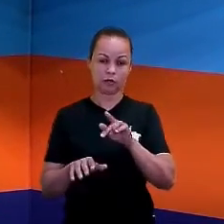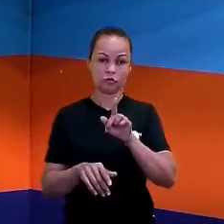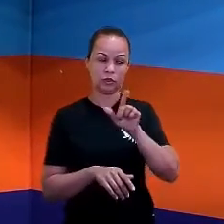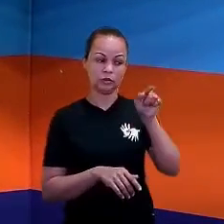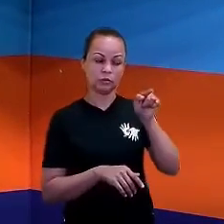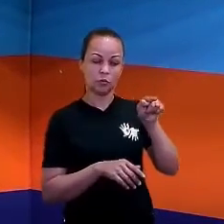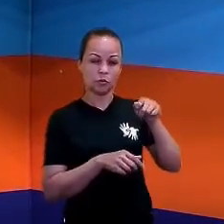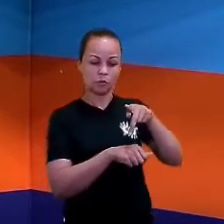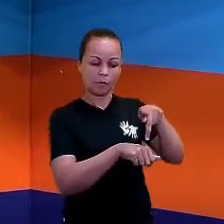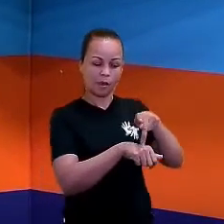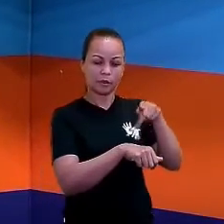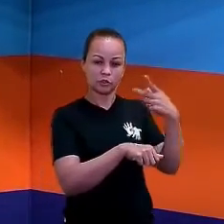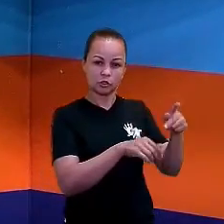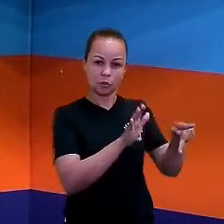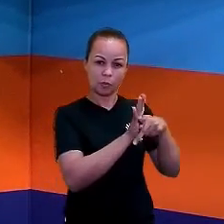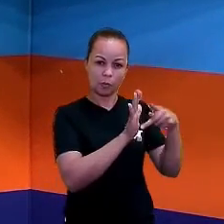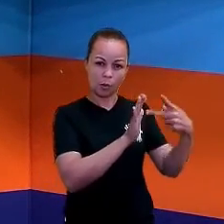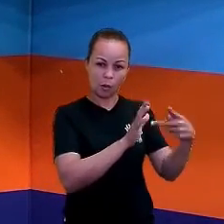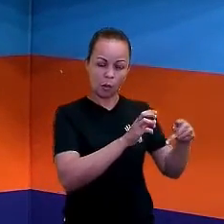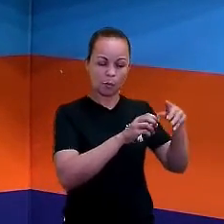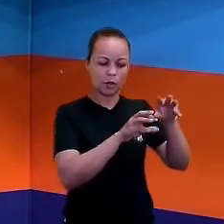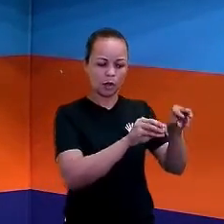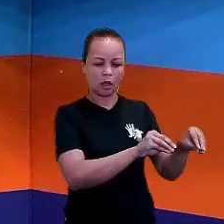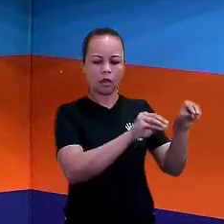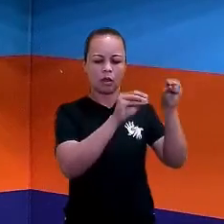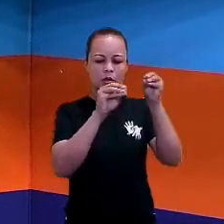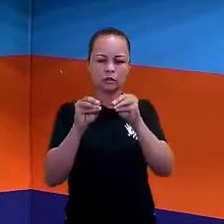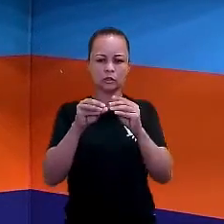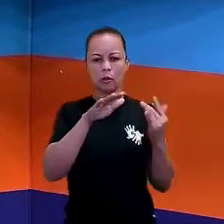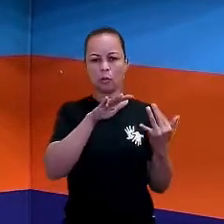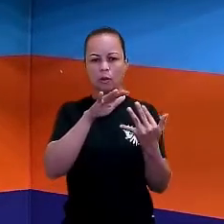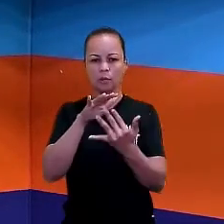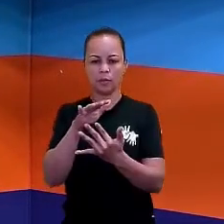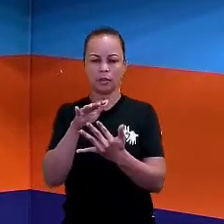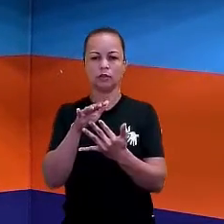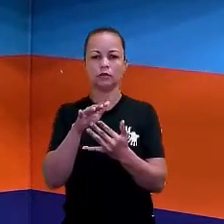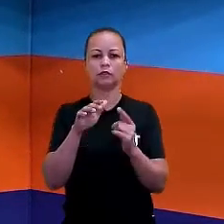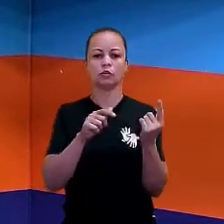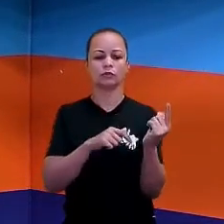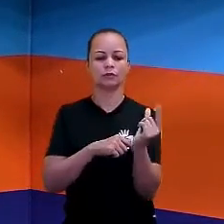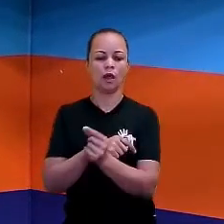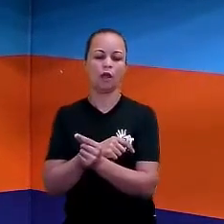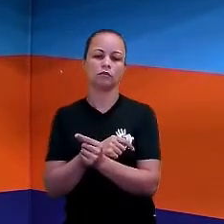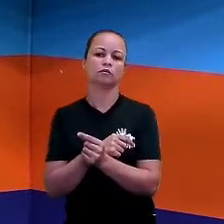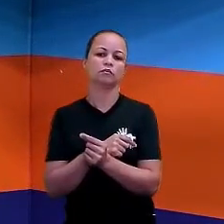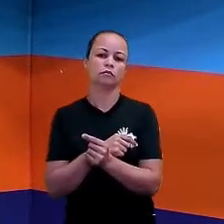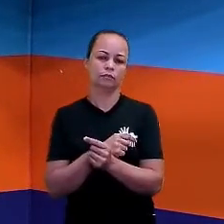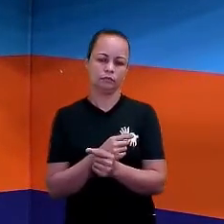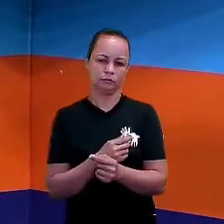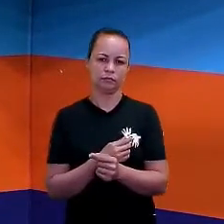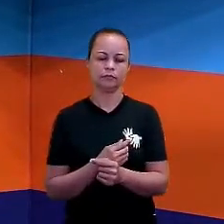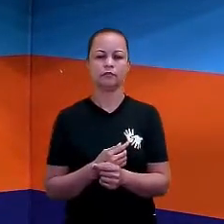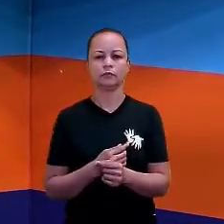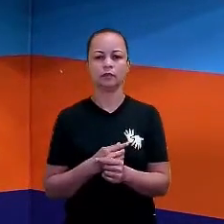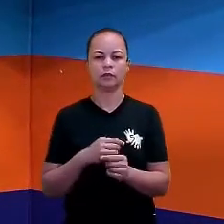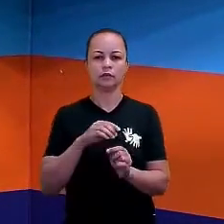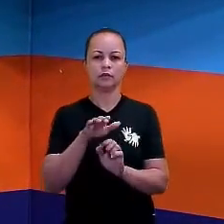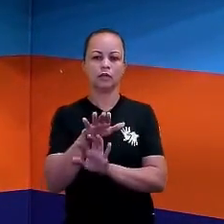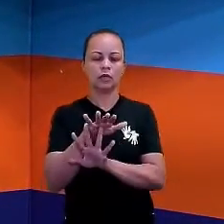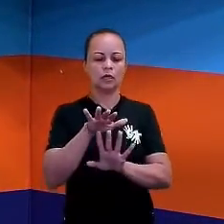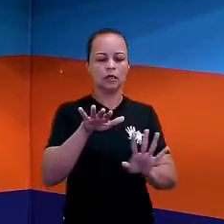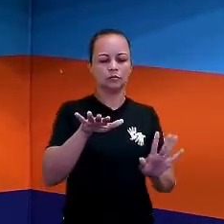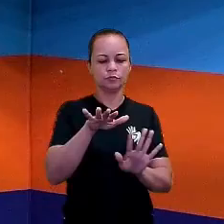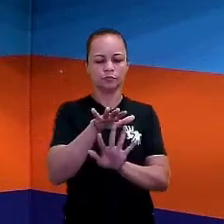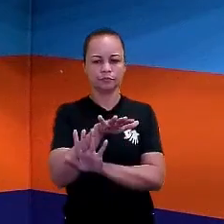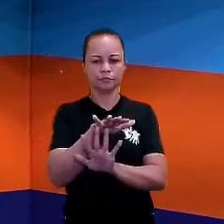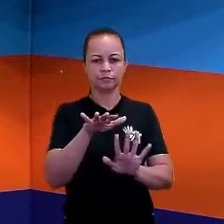país, eles estão fazendo o quê? Emigração. Eles estão emigrando, eles estão saindo. Imigra, entra e emigra,